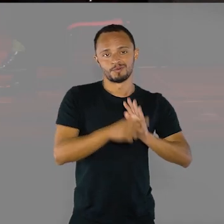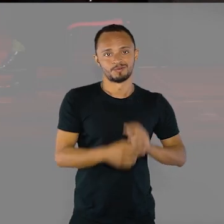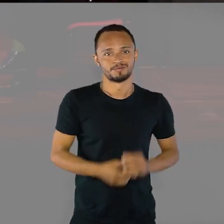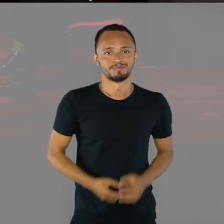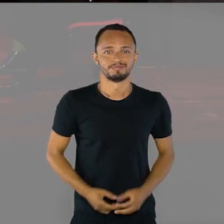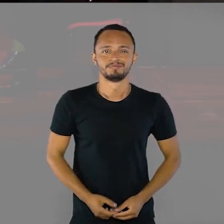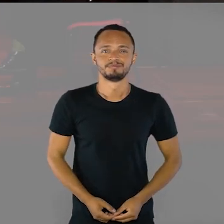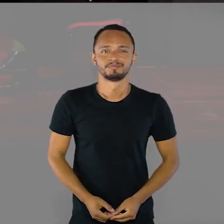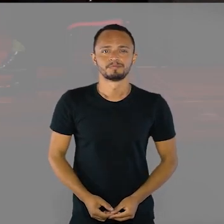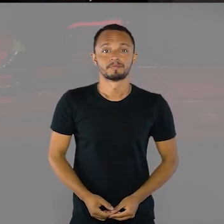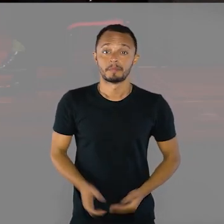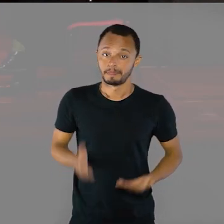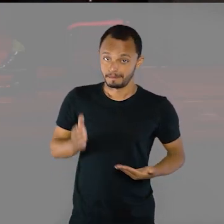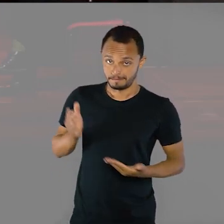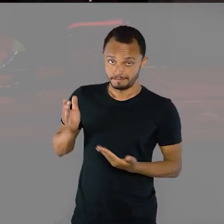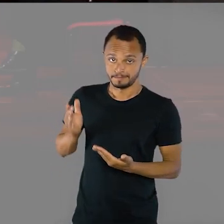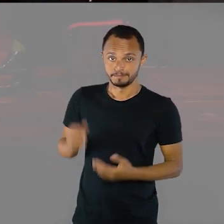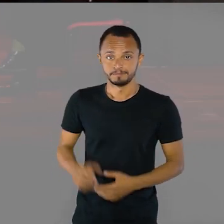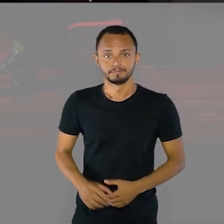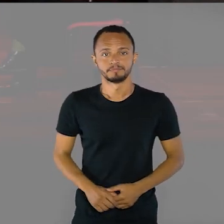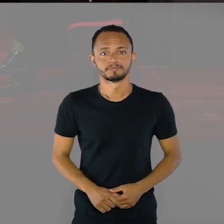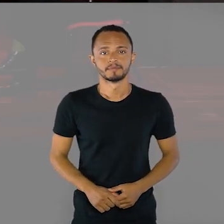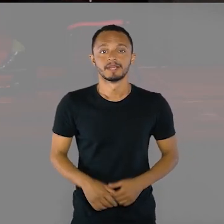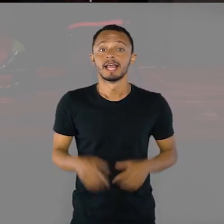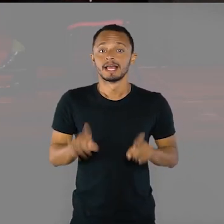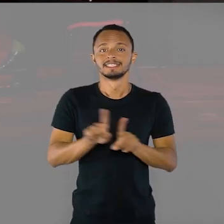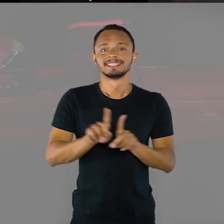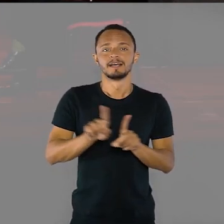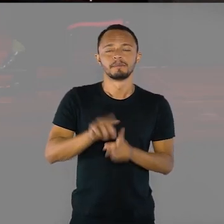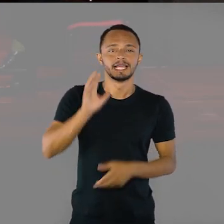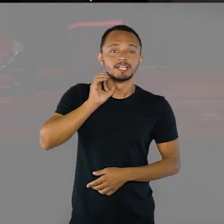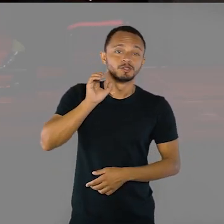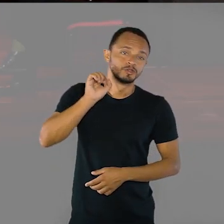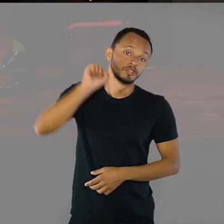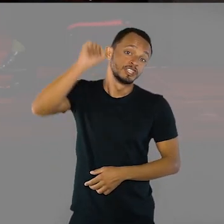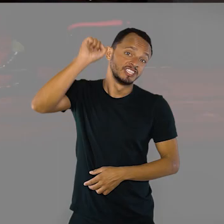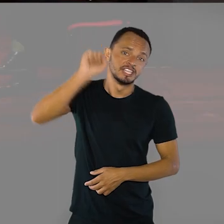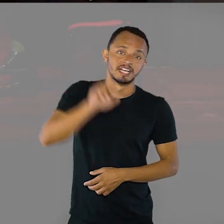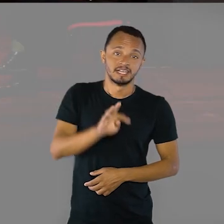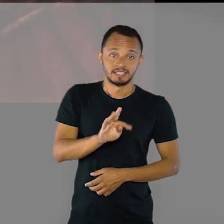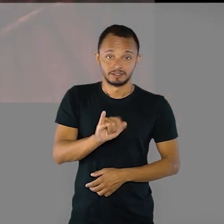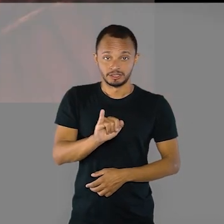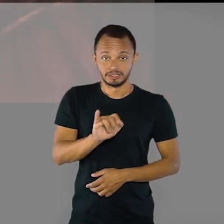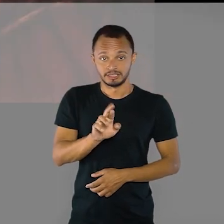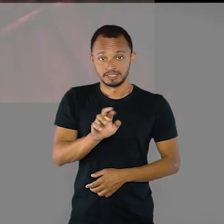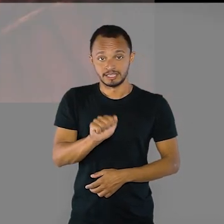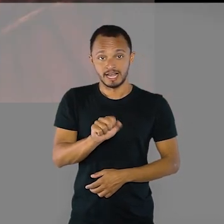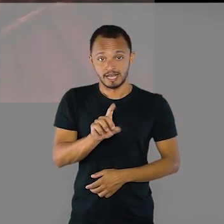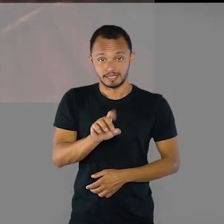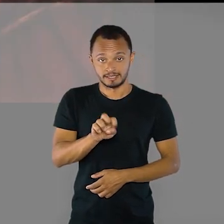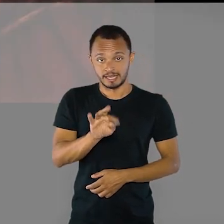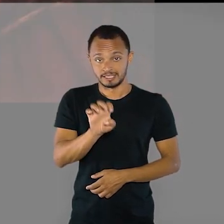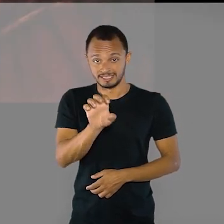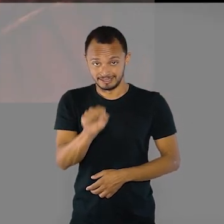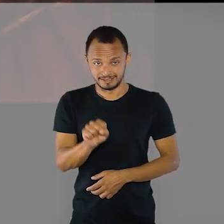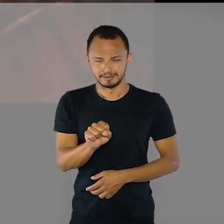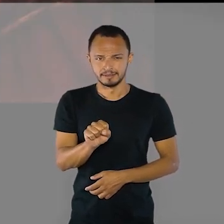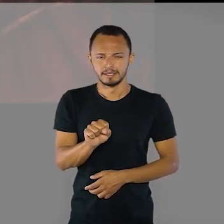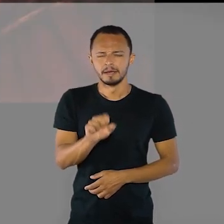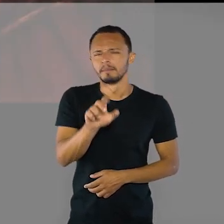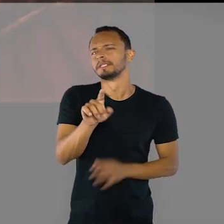entra também nessa narrativa o Tiradentes. A gente pode se perguntar o que o Tiradentes está fazendo numa celebração da independência,